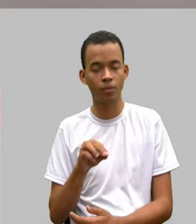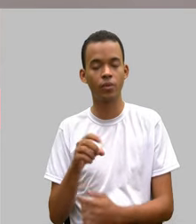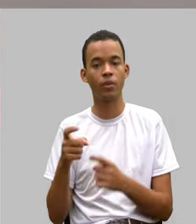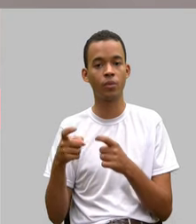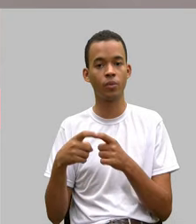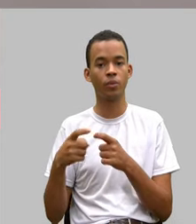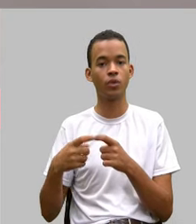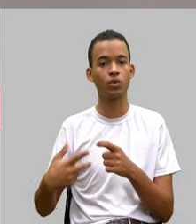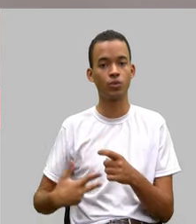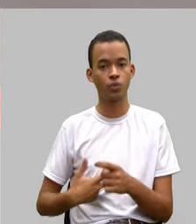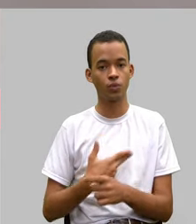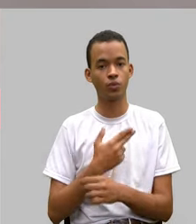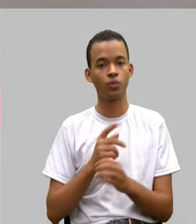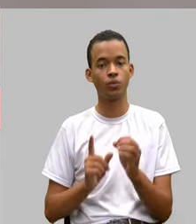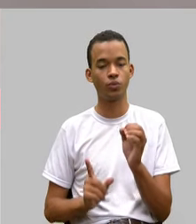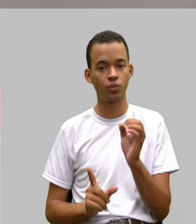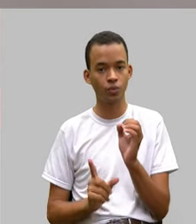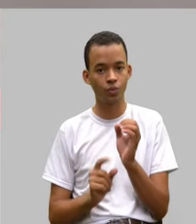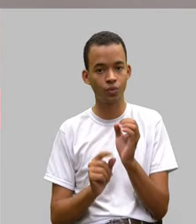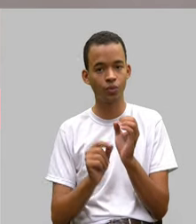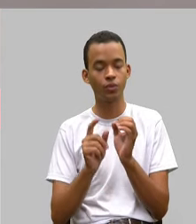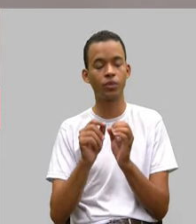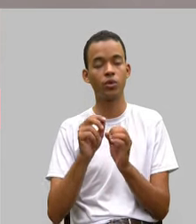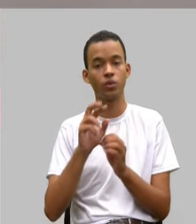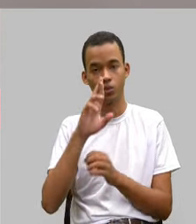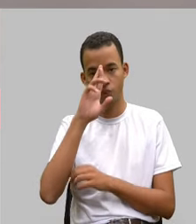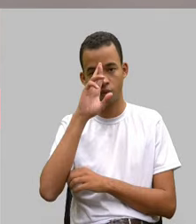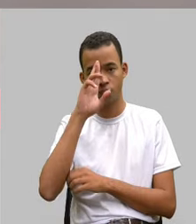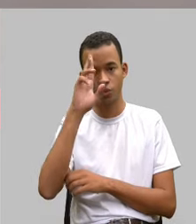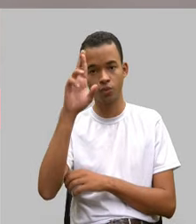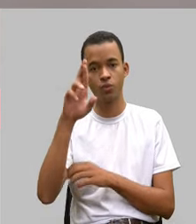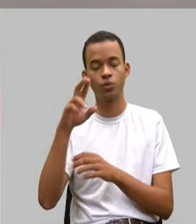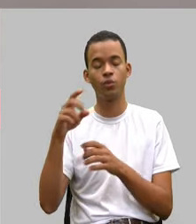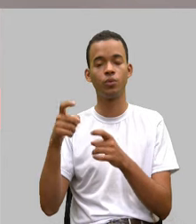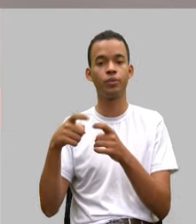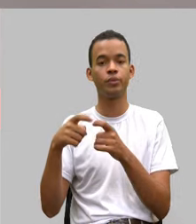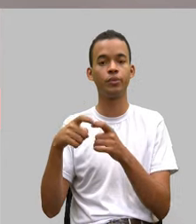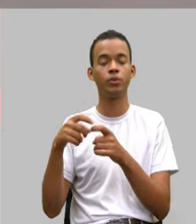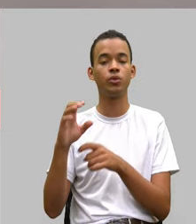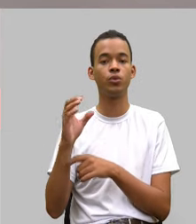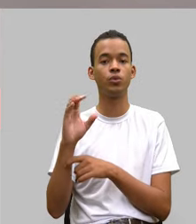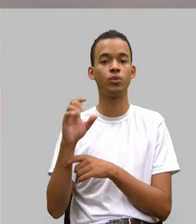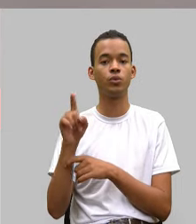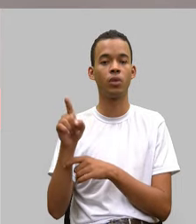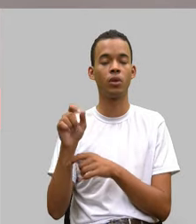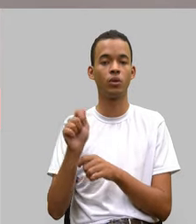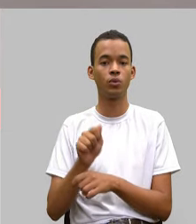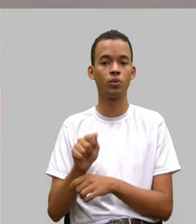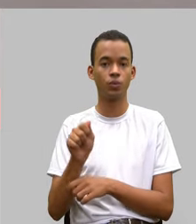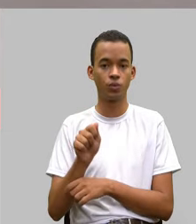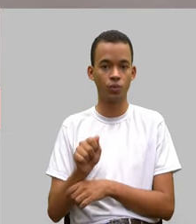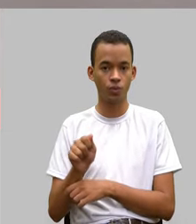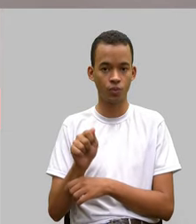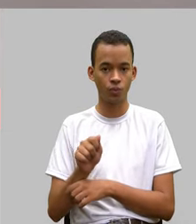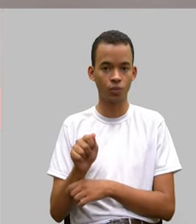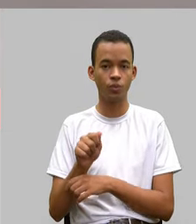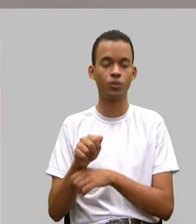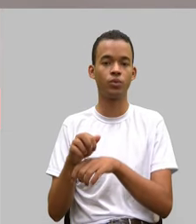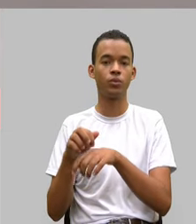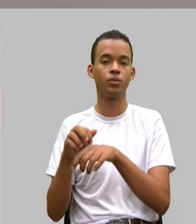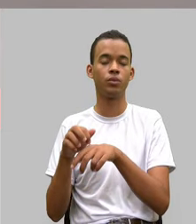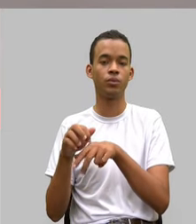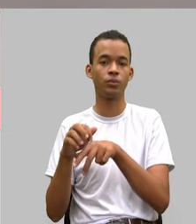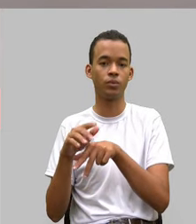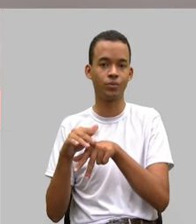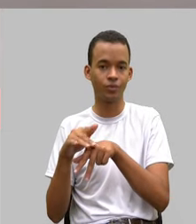oncologista mastologista e diretor médico científico da Associação Brasileira de pacientes de cannabis